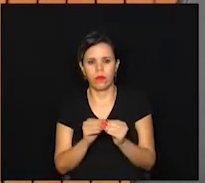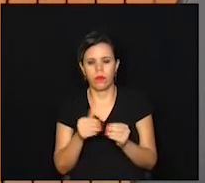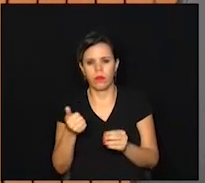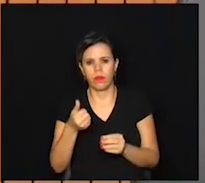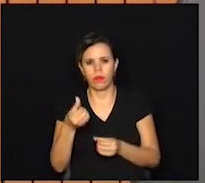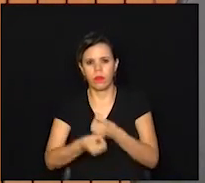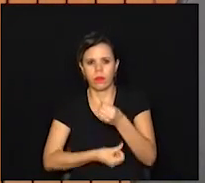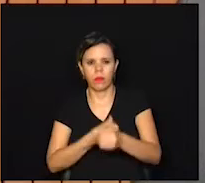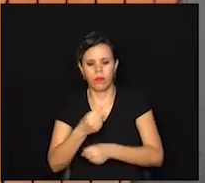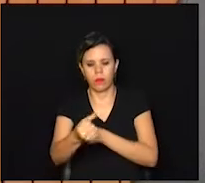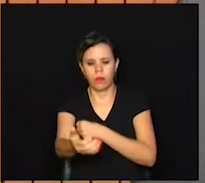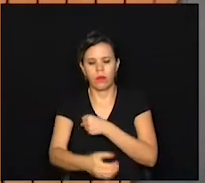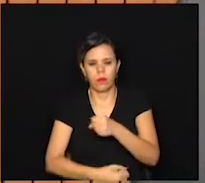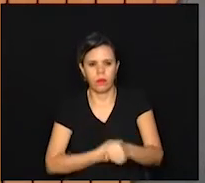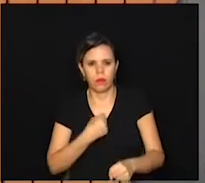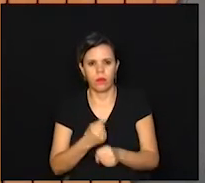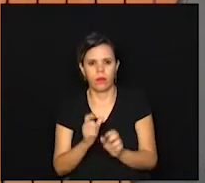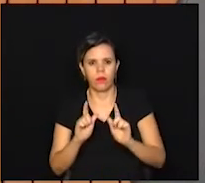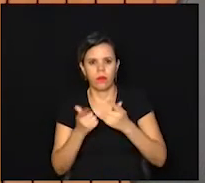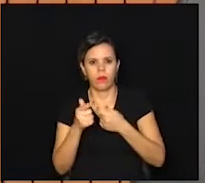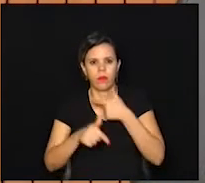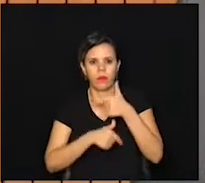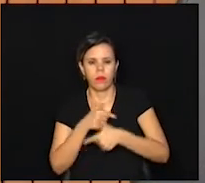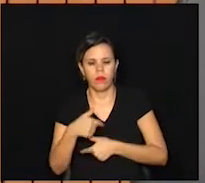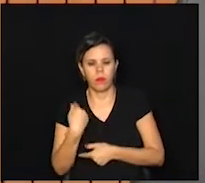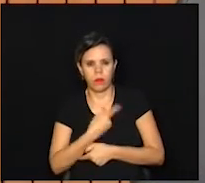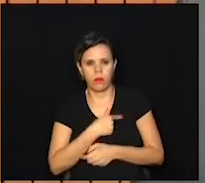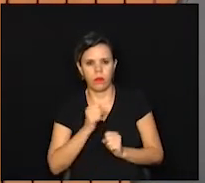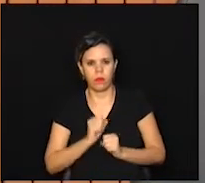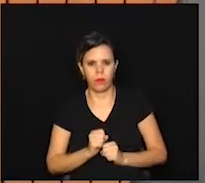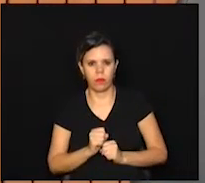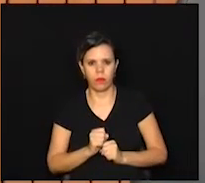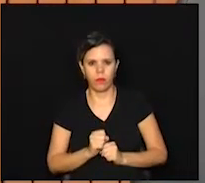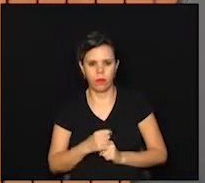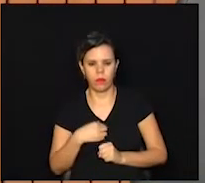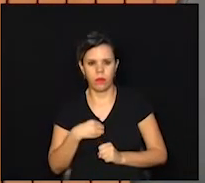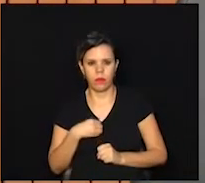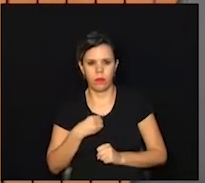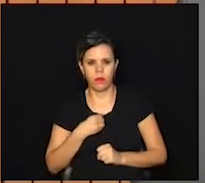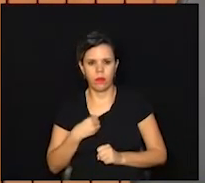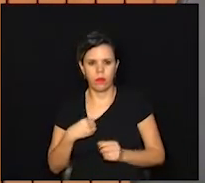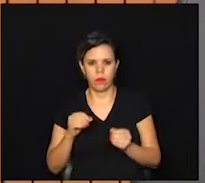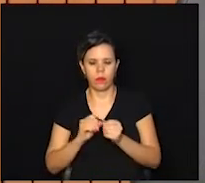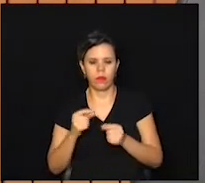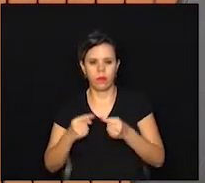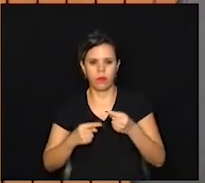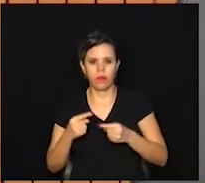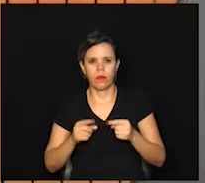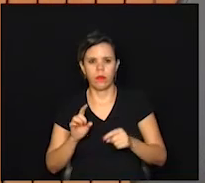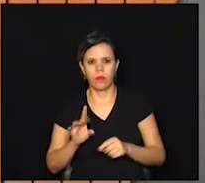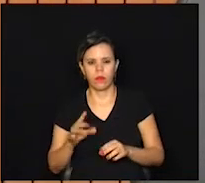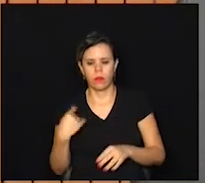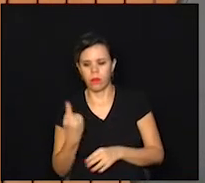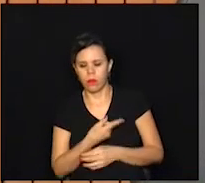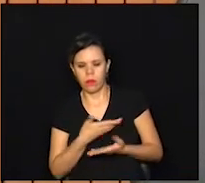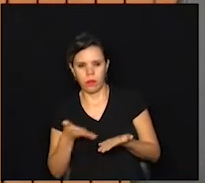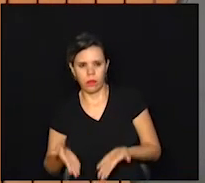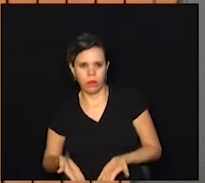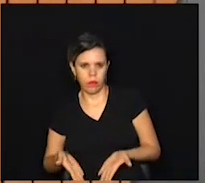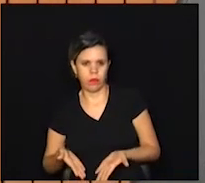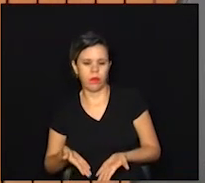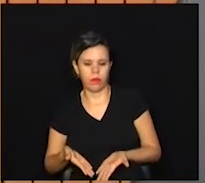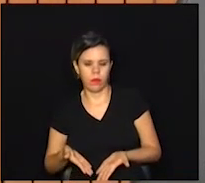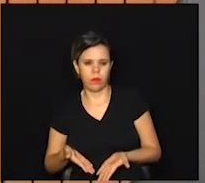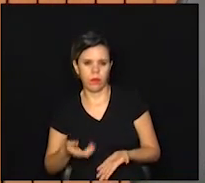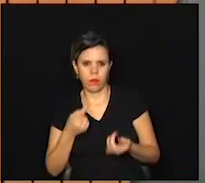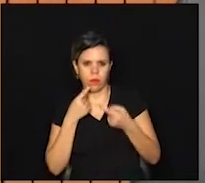semestre do ano que vem, e um grupo de trabalho para que a gente possa fazer esse debate não só entre nós, né, que é o questionamento